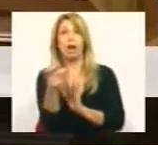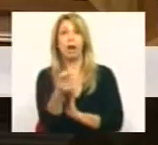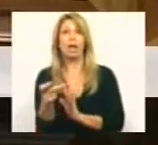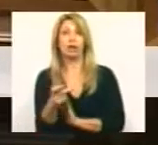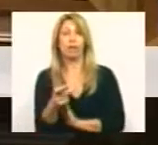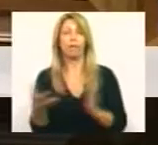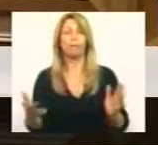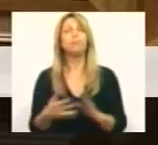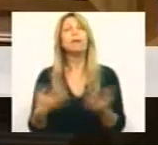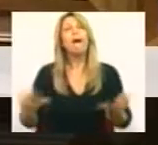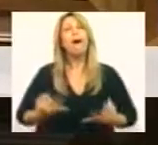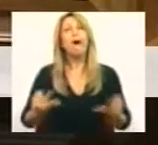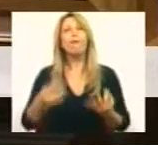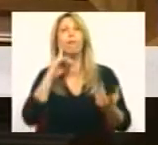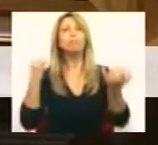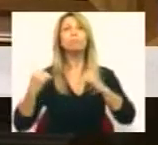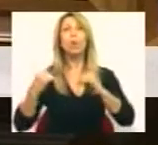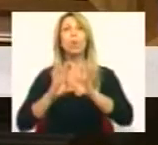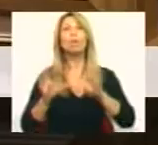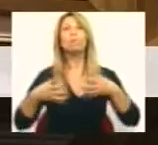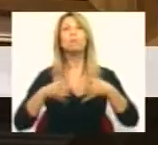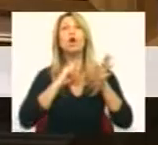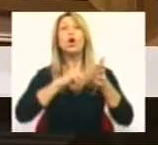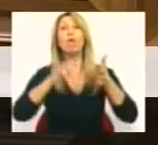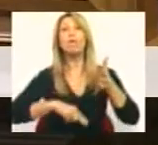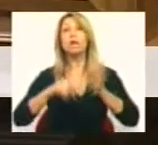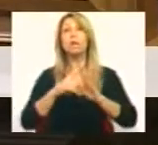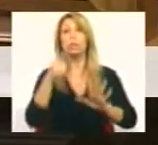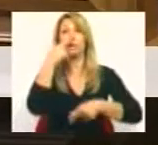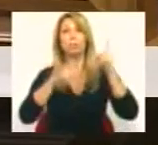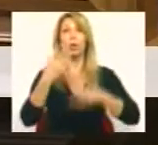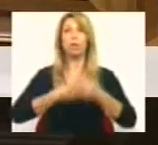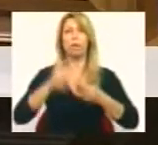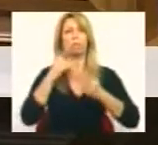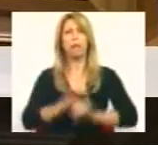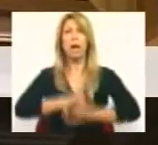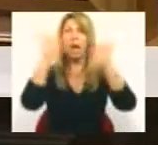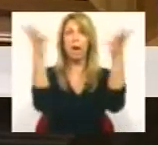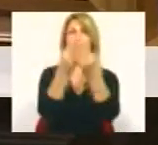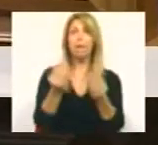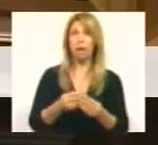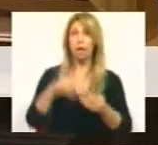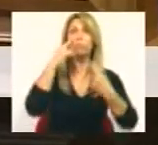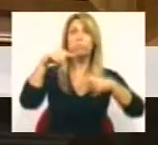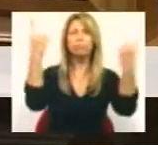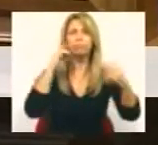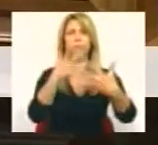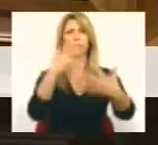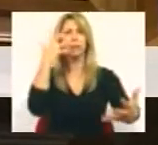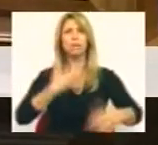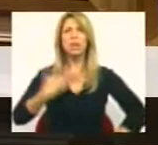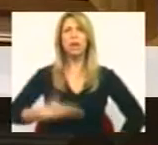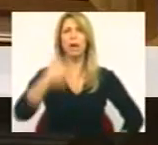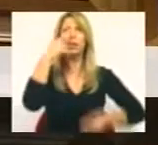Convenção dos Direitos das Pessoas com Deficiência é muito clara nessa matéria, salientando o direito das pessoas surdas